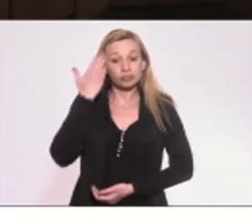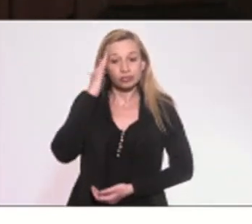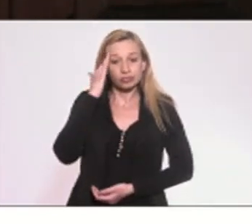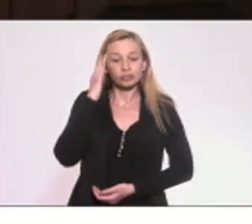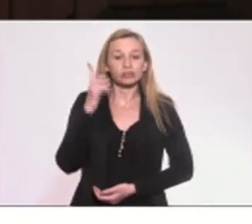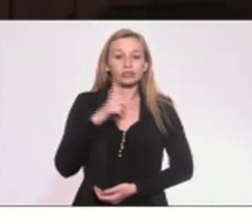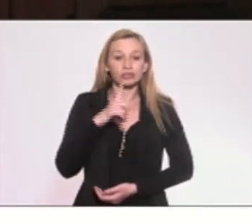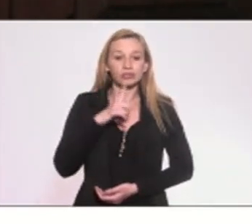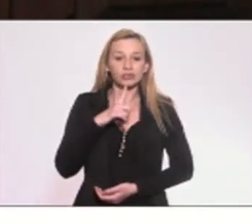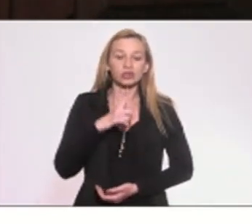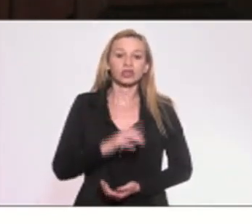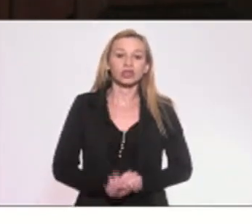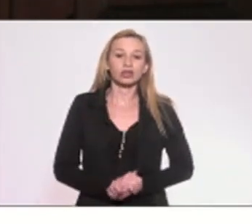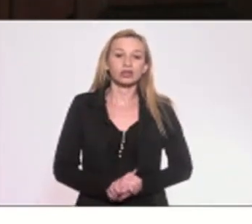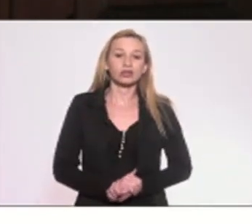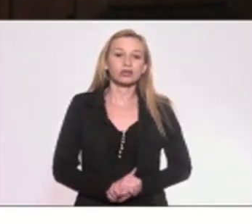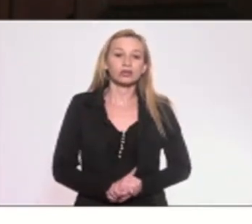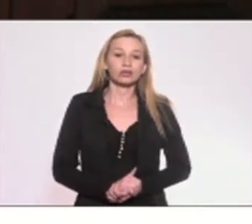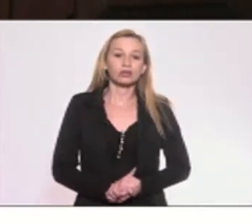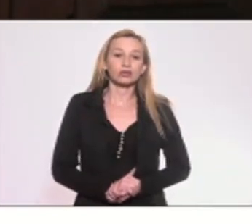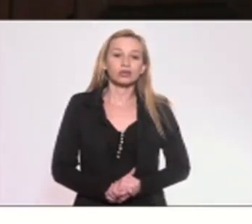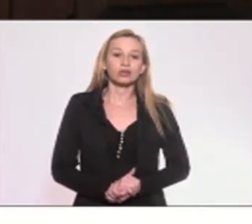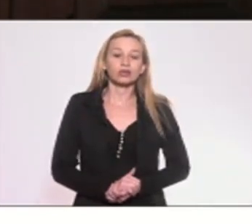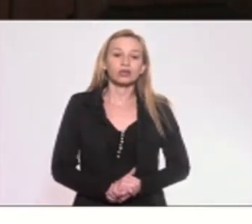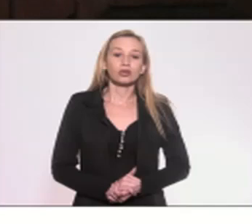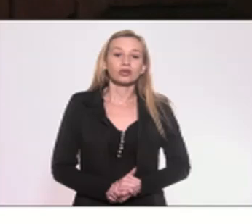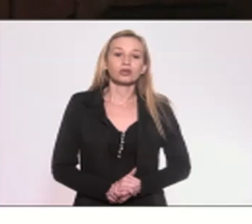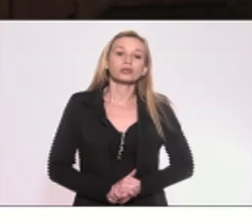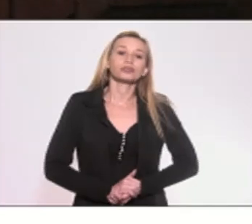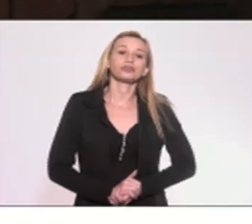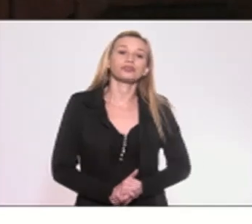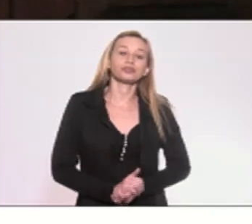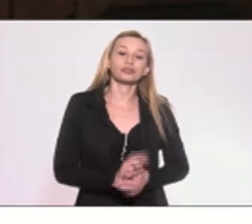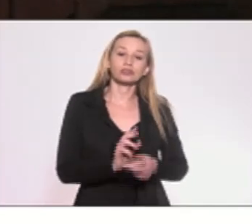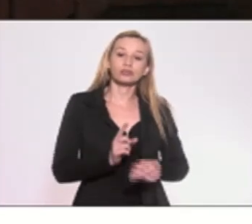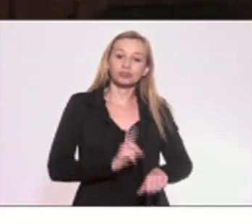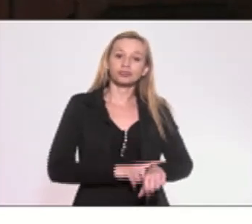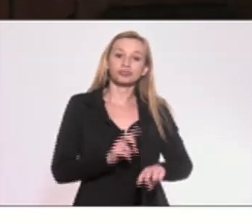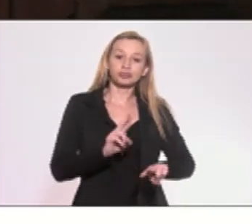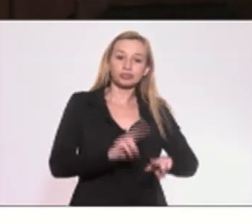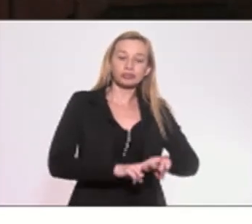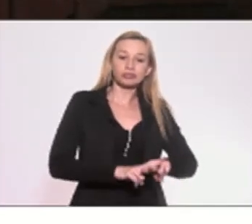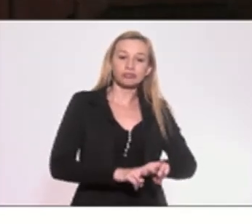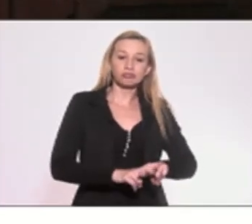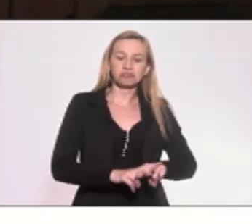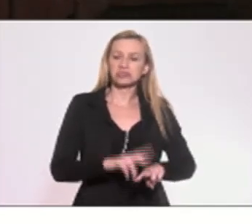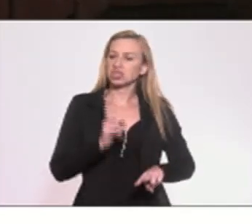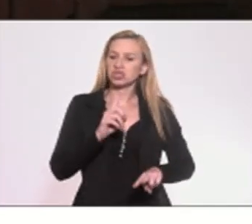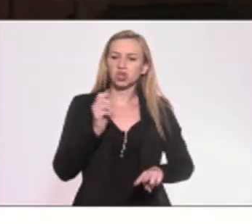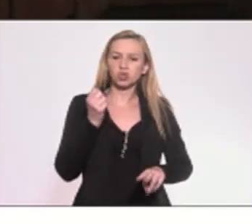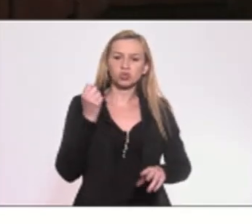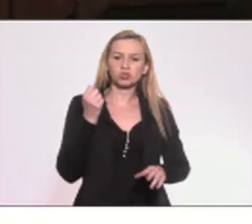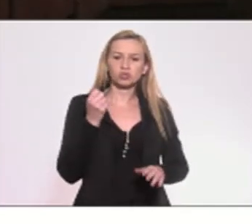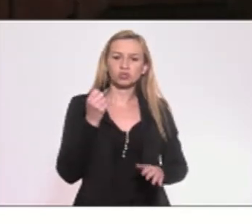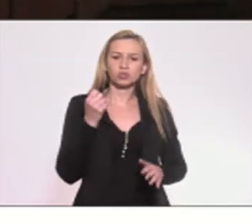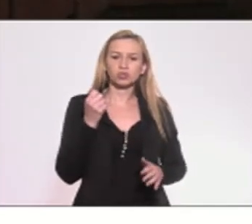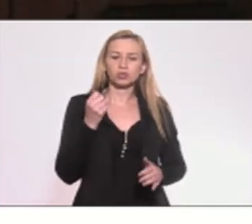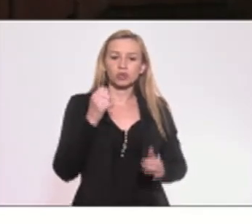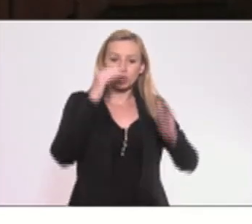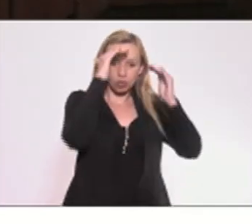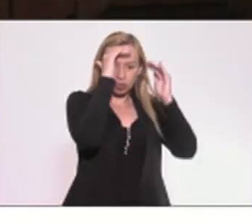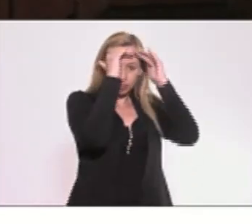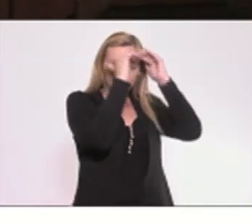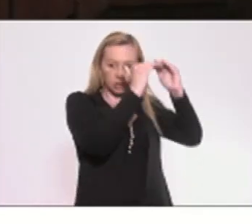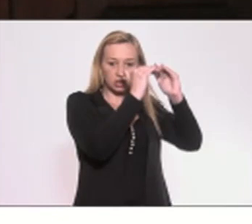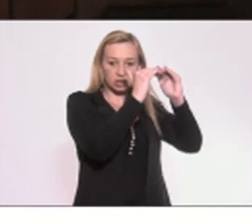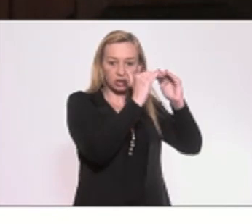o vício formal quando da prisão, porque eles não mandaram, eles não cumpriram o que determina a Constituição